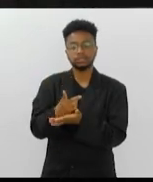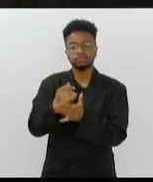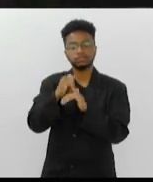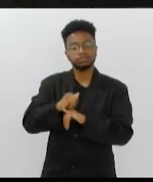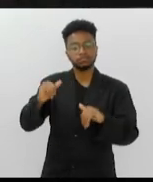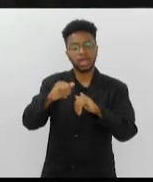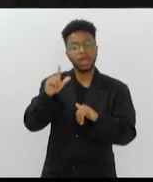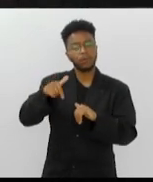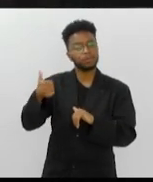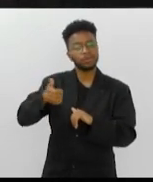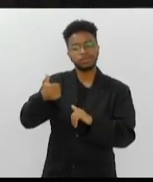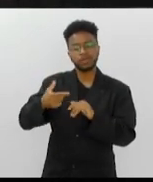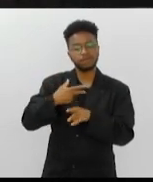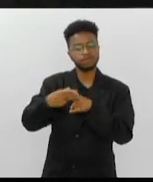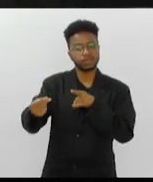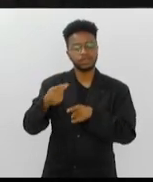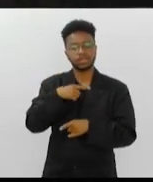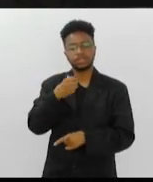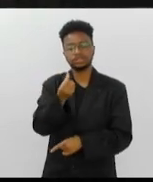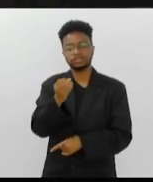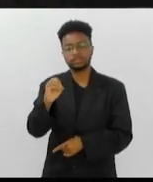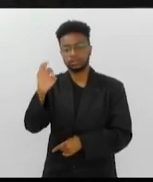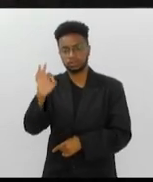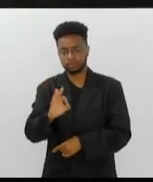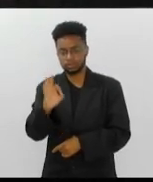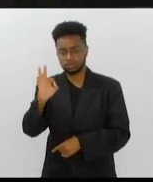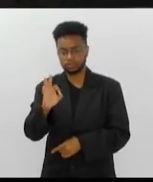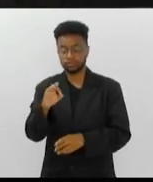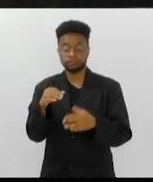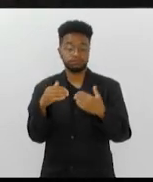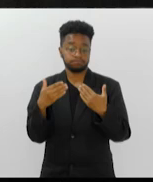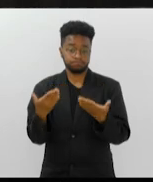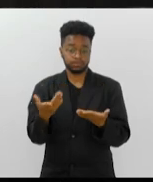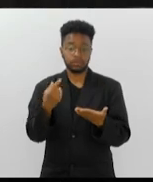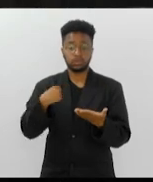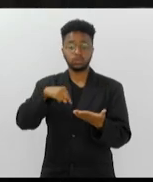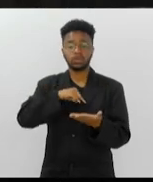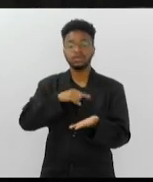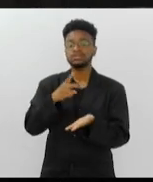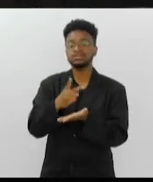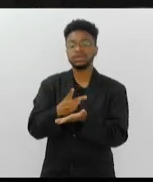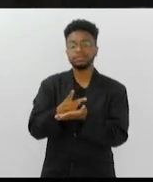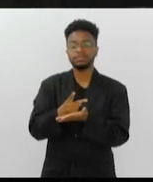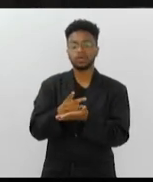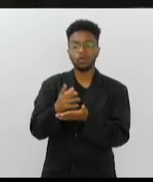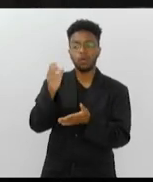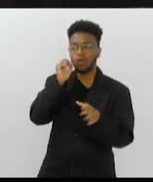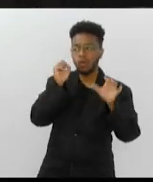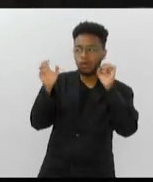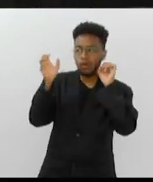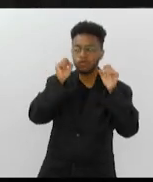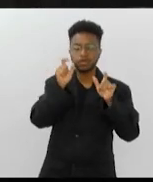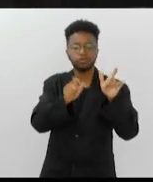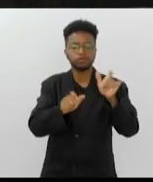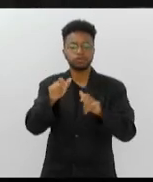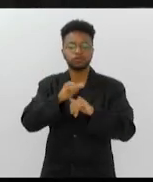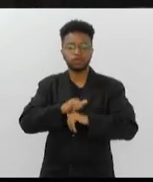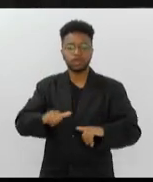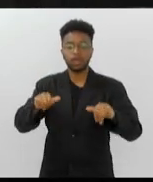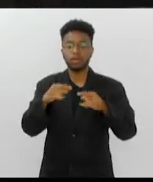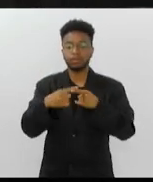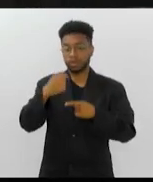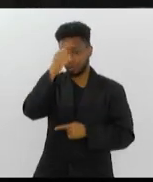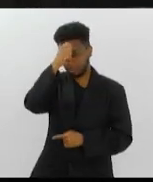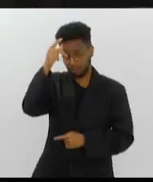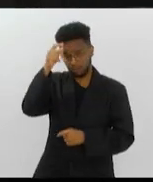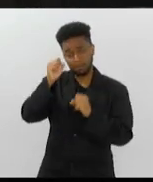primeiro turno, com 60%. Aquilo a gente ouvia em cada esquina, porque o prefeito pode ter as